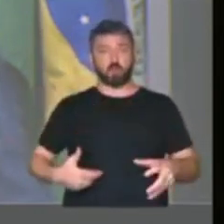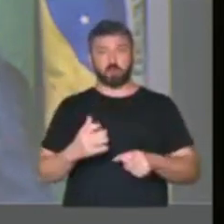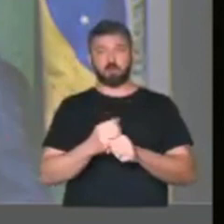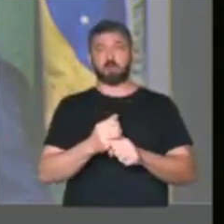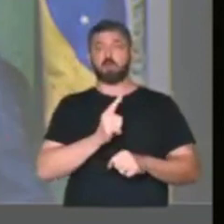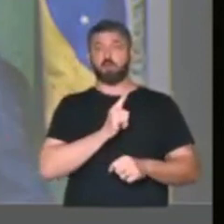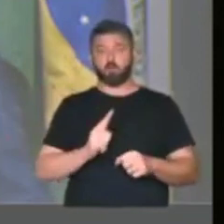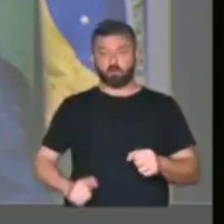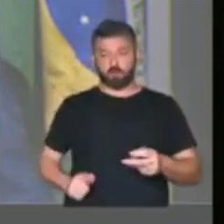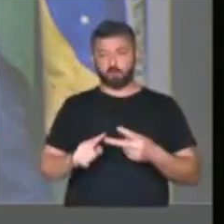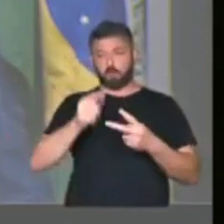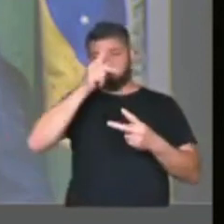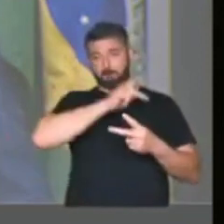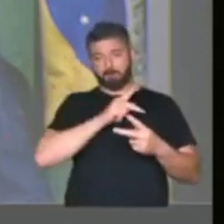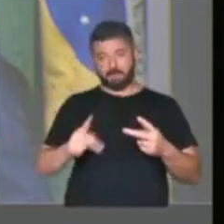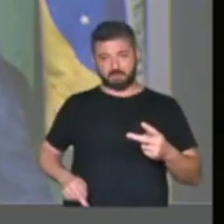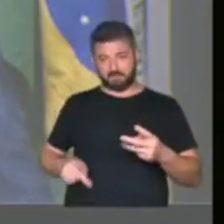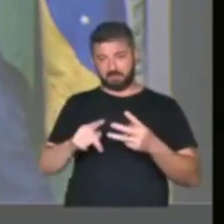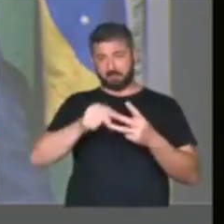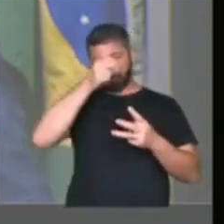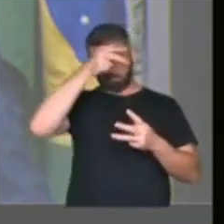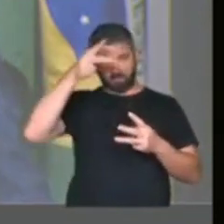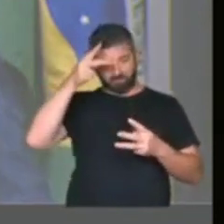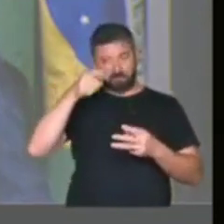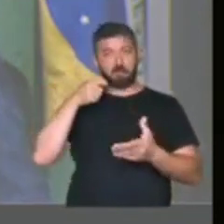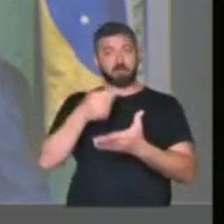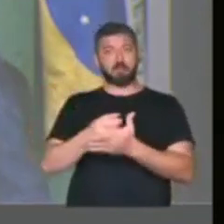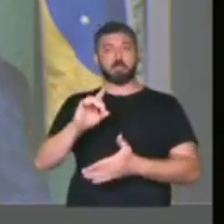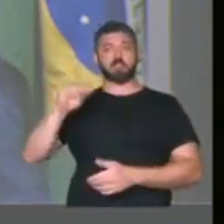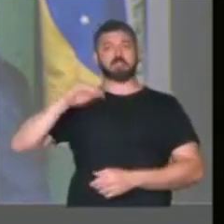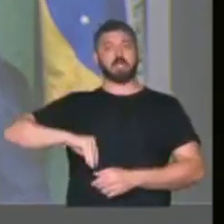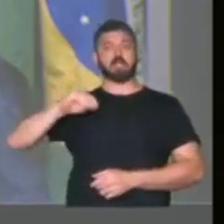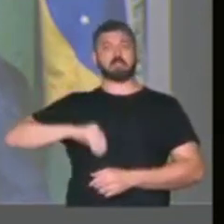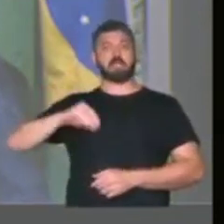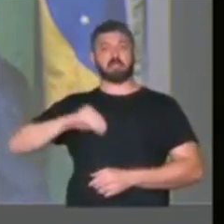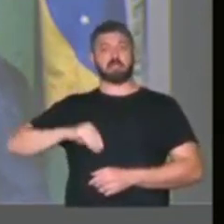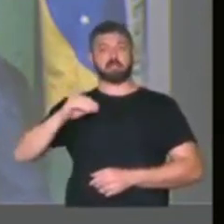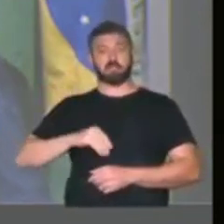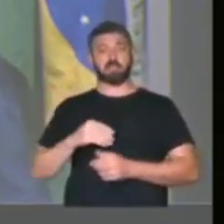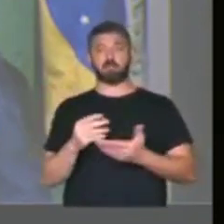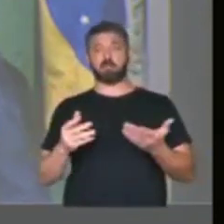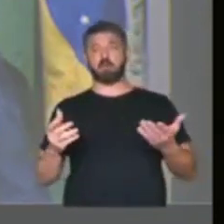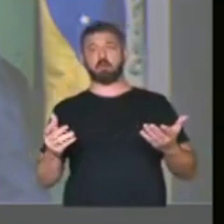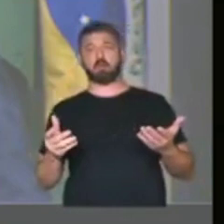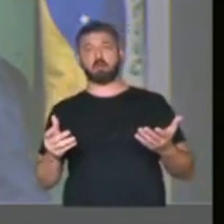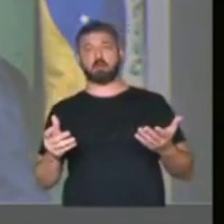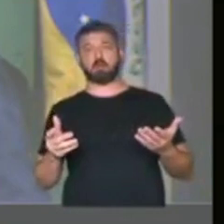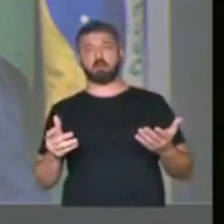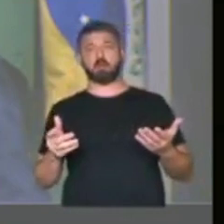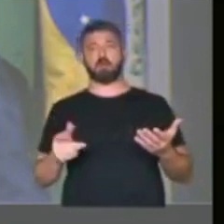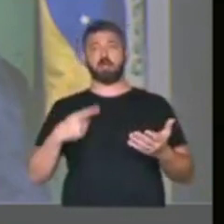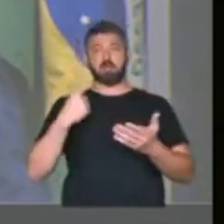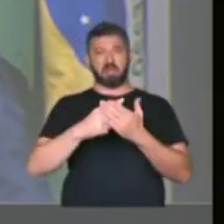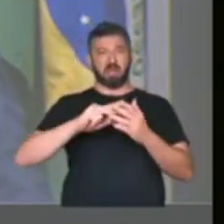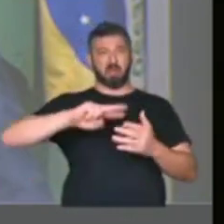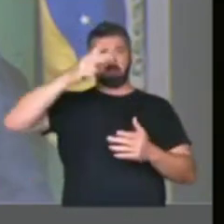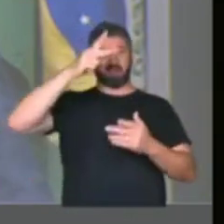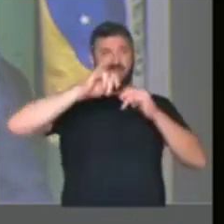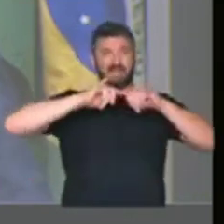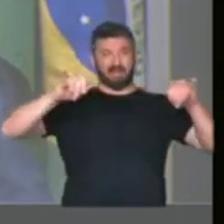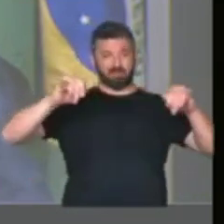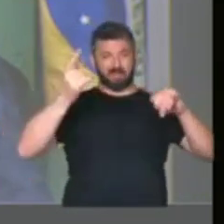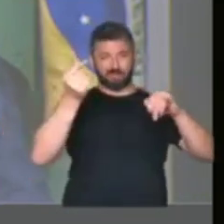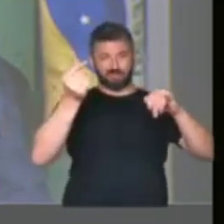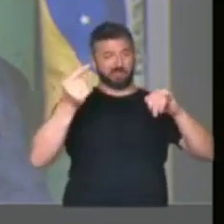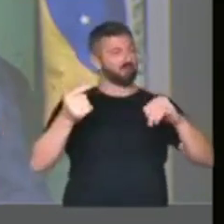governadores e presidente da república são administradores de folha de pagamento e nós promovemos um aumento para as próprias campanhas isso é